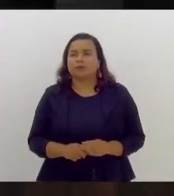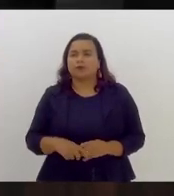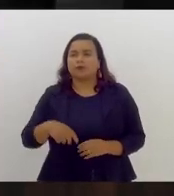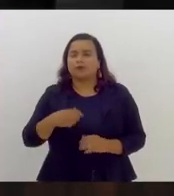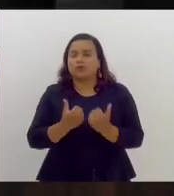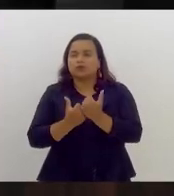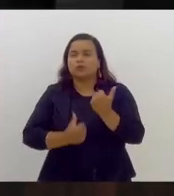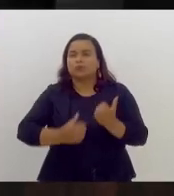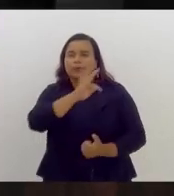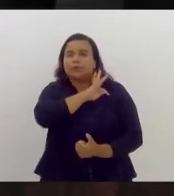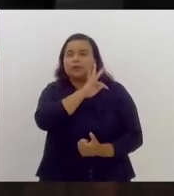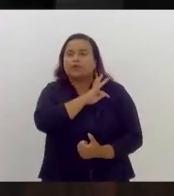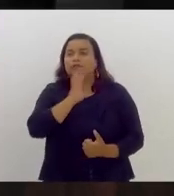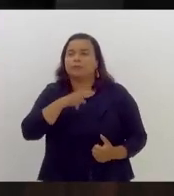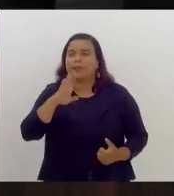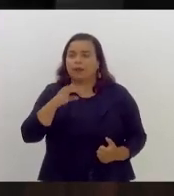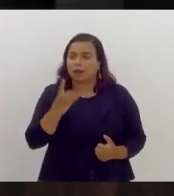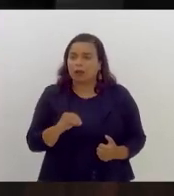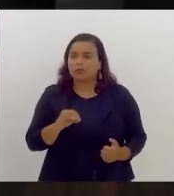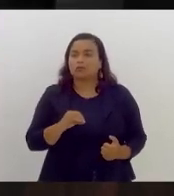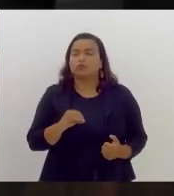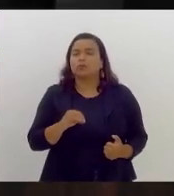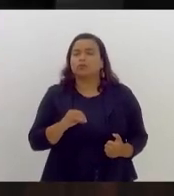Subtenente Bernardo, presente, vai votar.